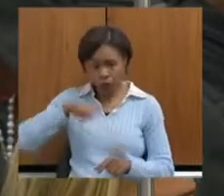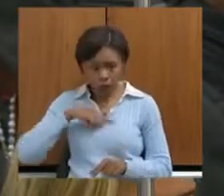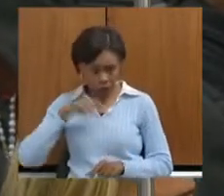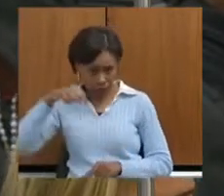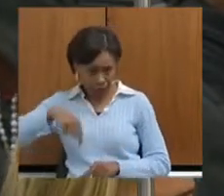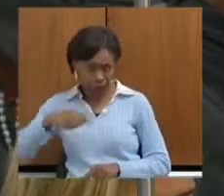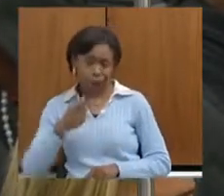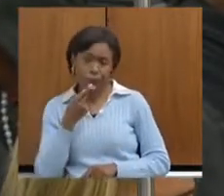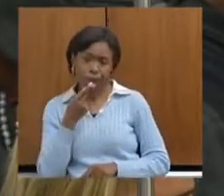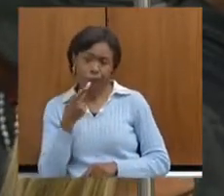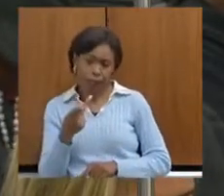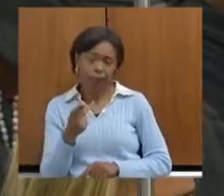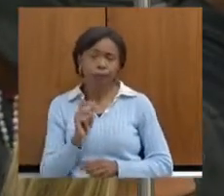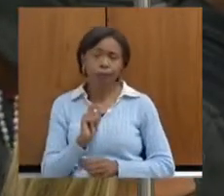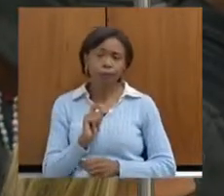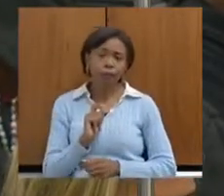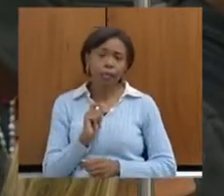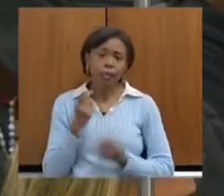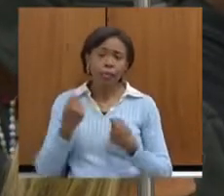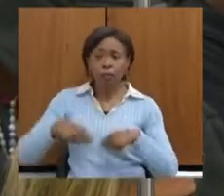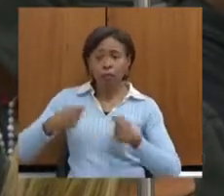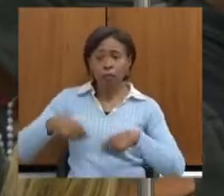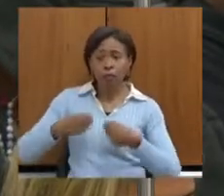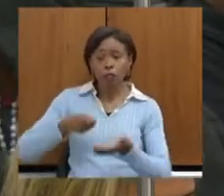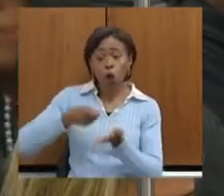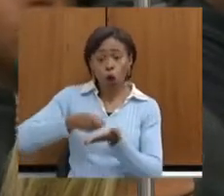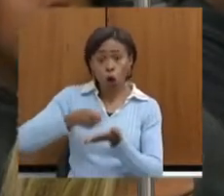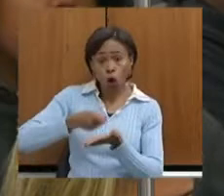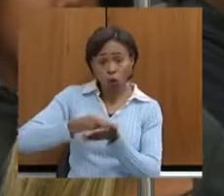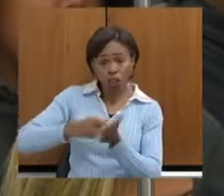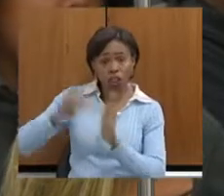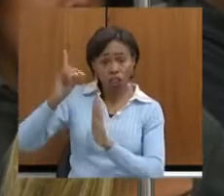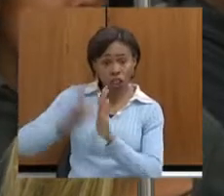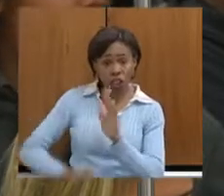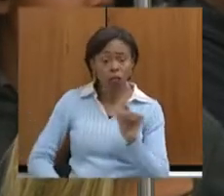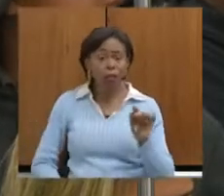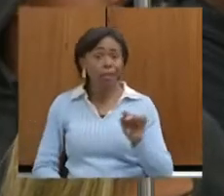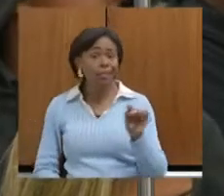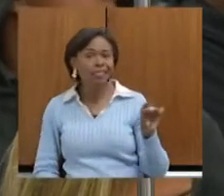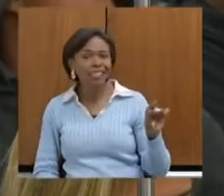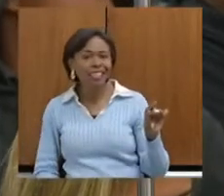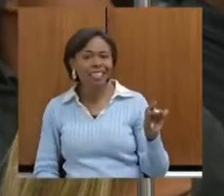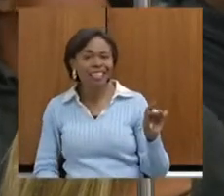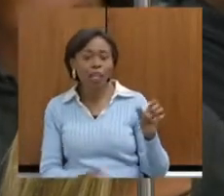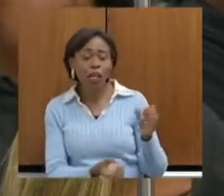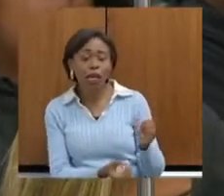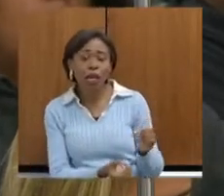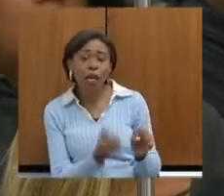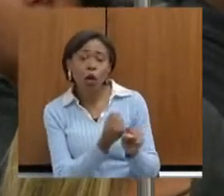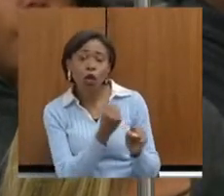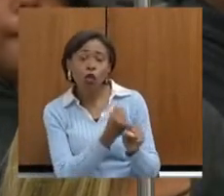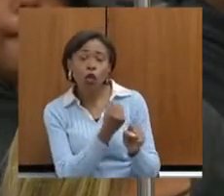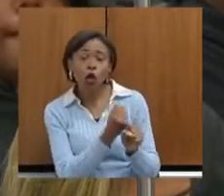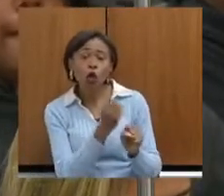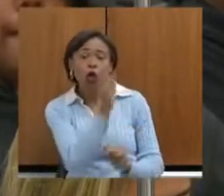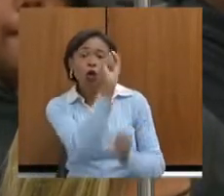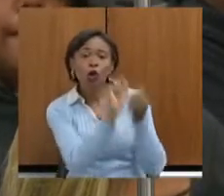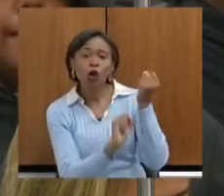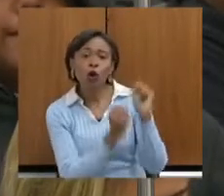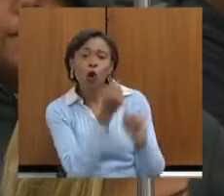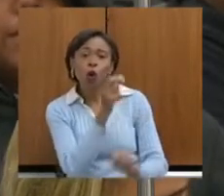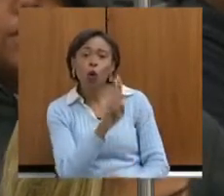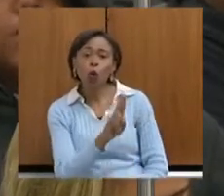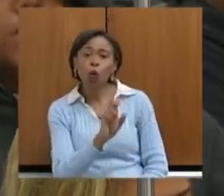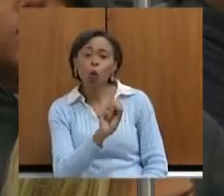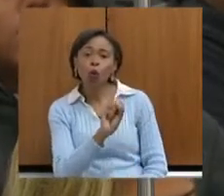falando que nós estamos precisando de cobrar nossos direitos lá vamos construir mais usina eu estou